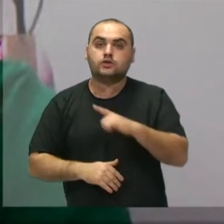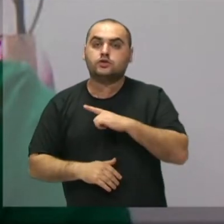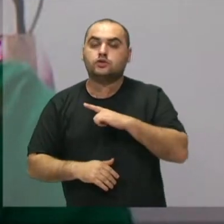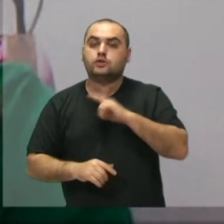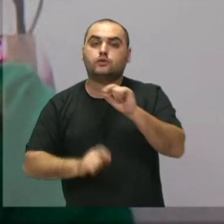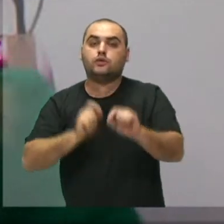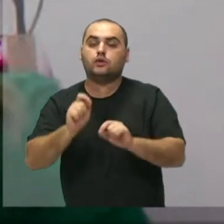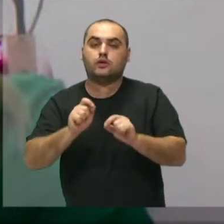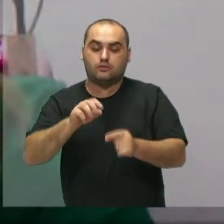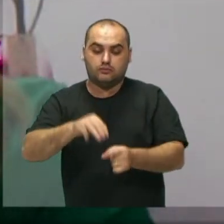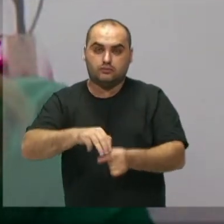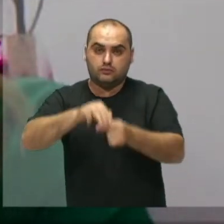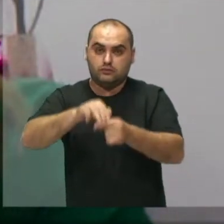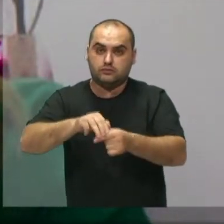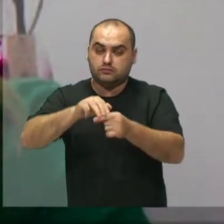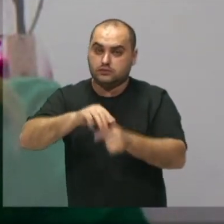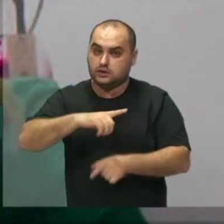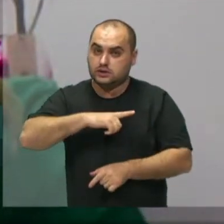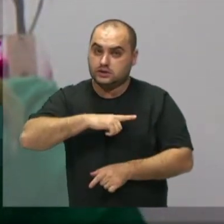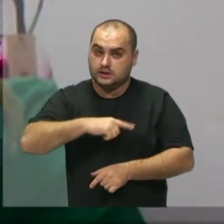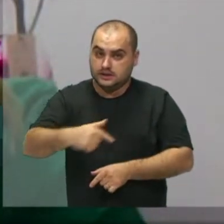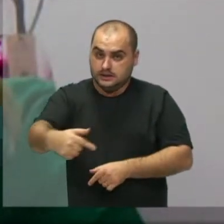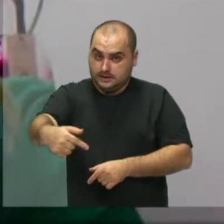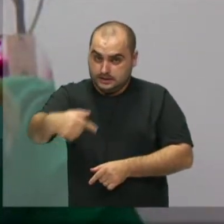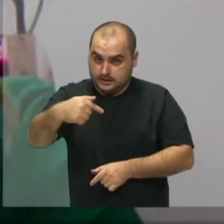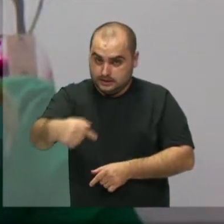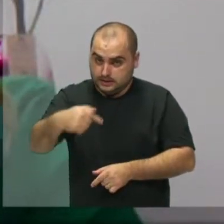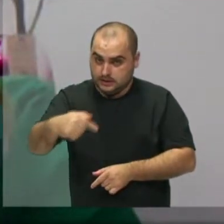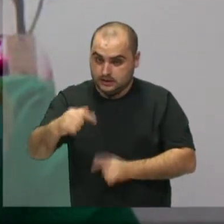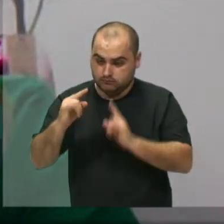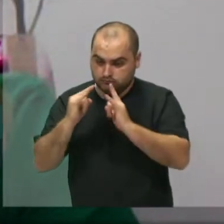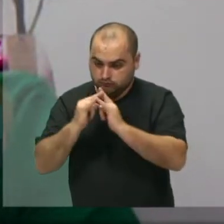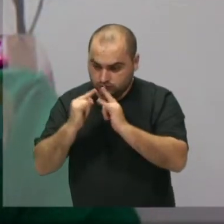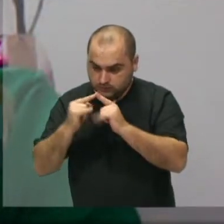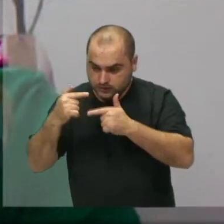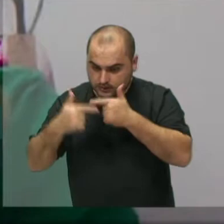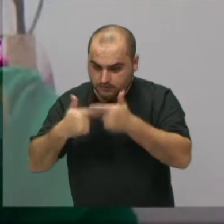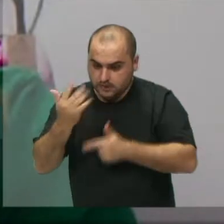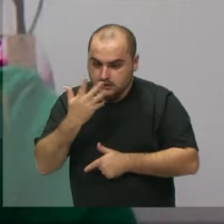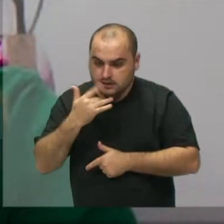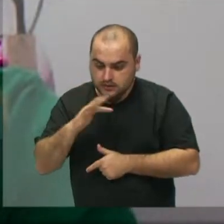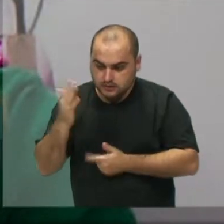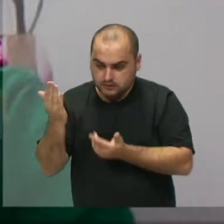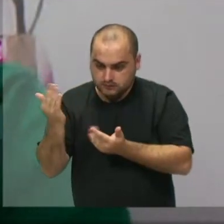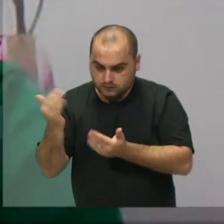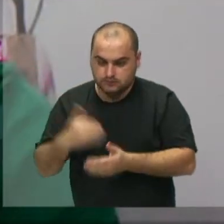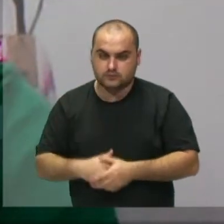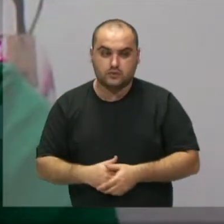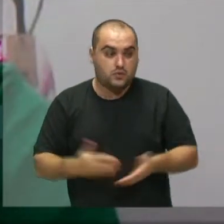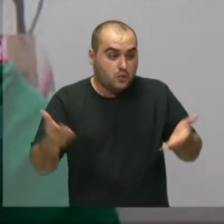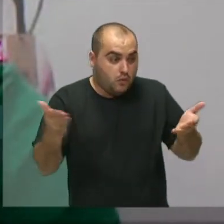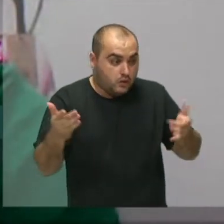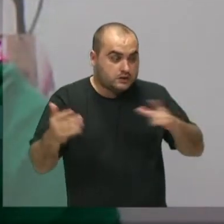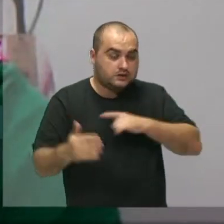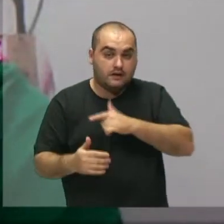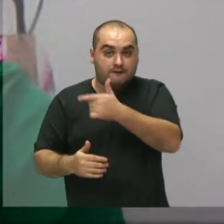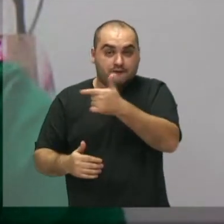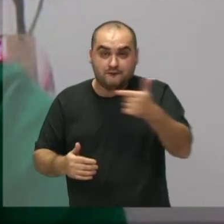município tinha 7 instituições que faziam trabalho com criança e adolescente, né? Hoje a gente tem aí